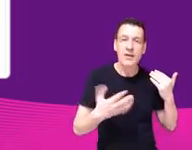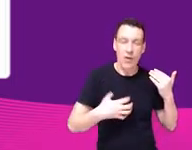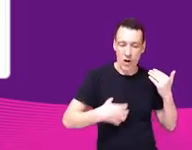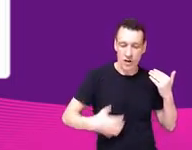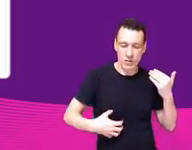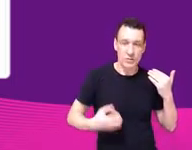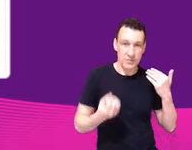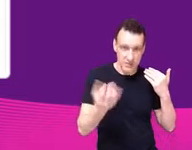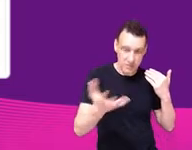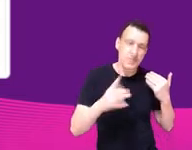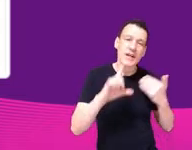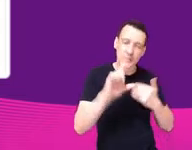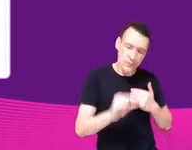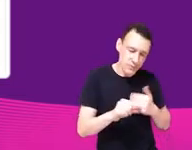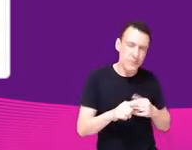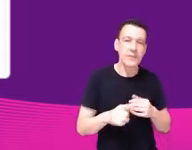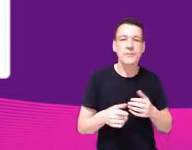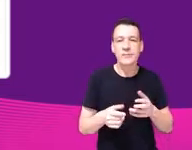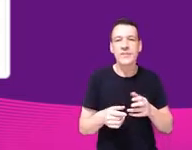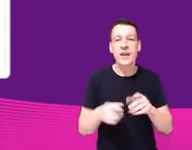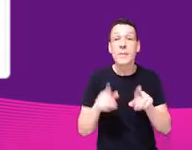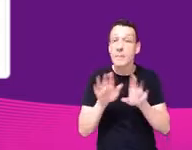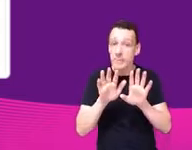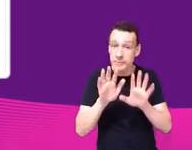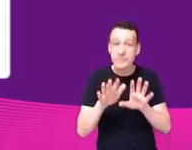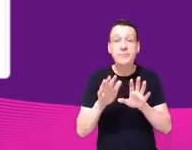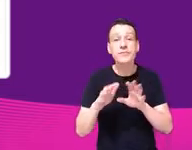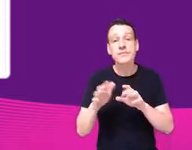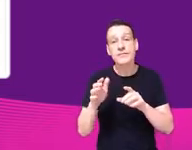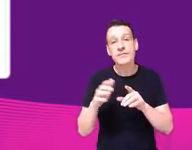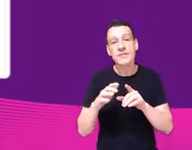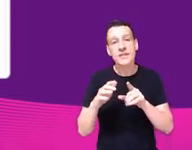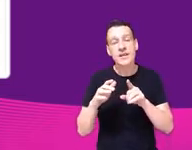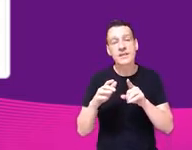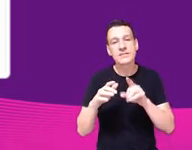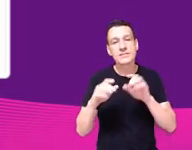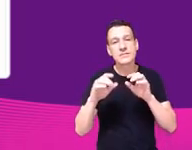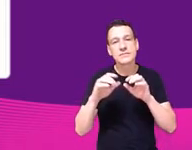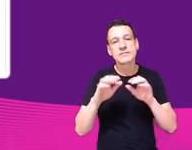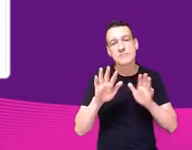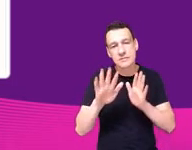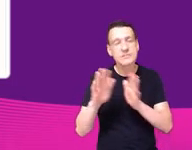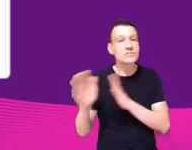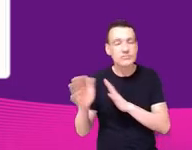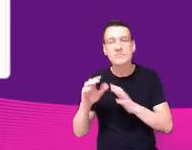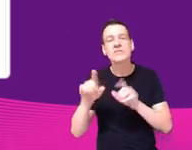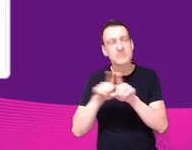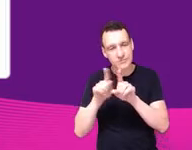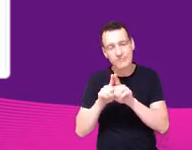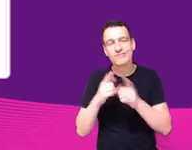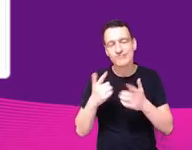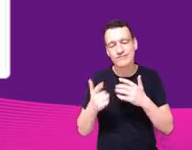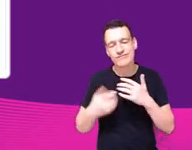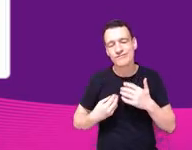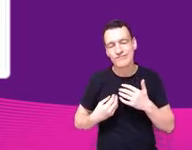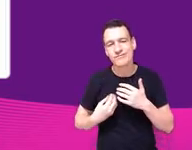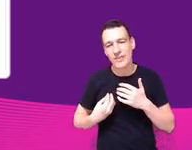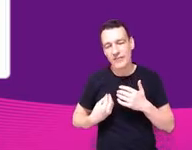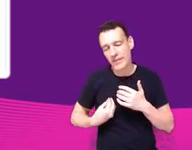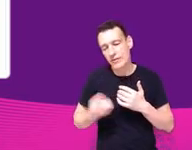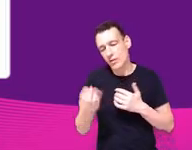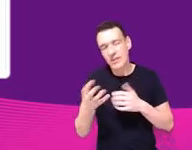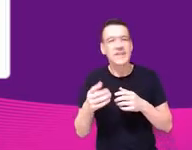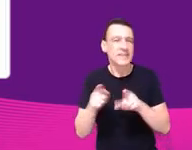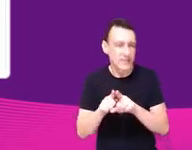número de transplantes com doadores vivos, a barra sobreposta em alaranjado. E como é que o Brasil se